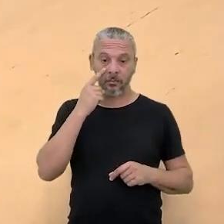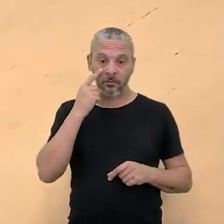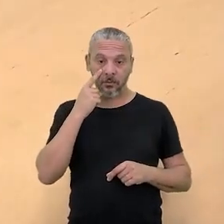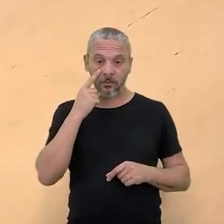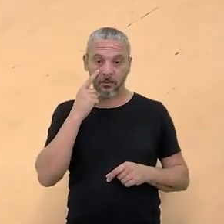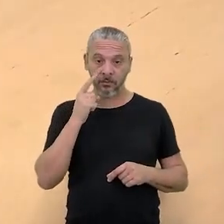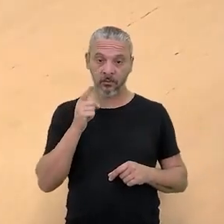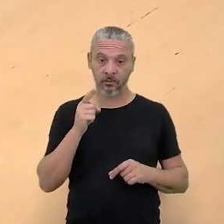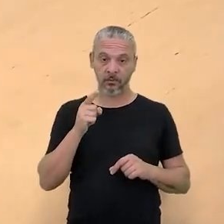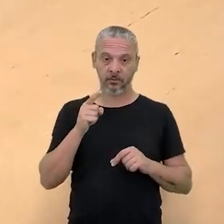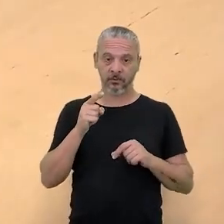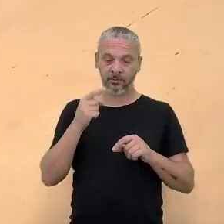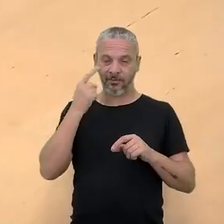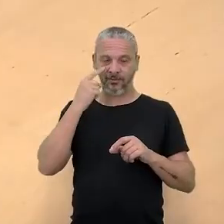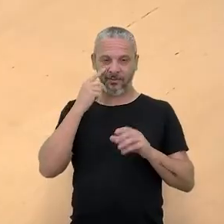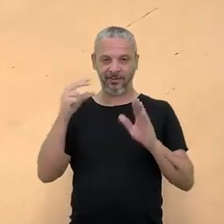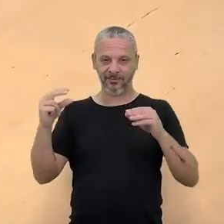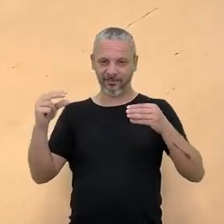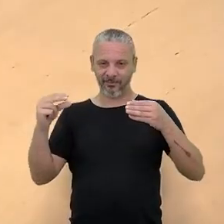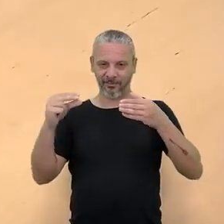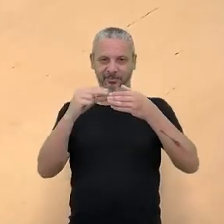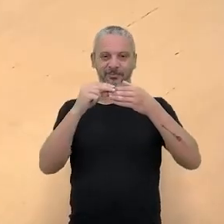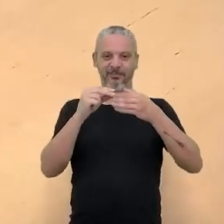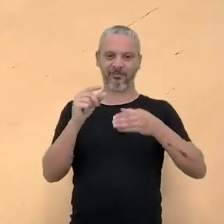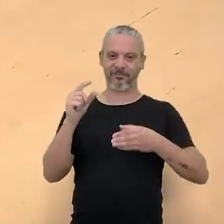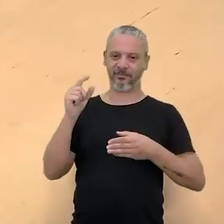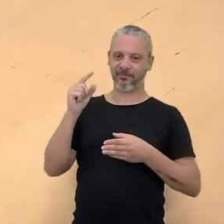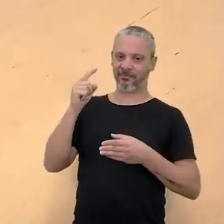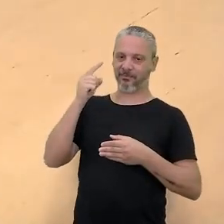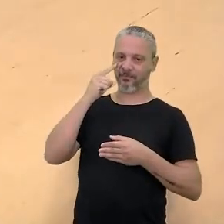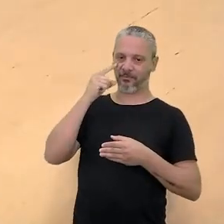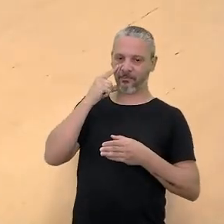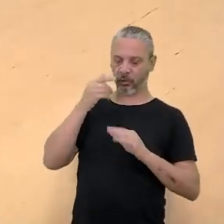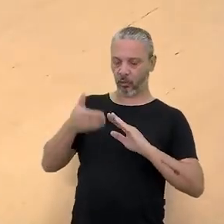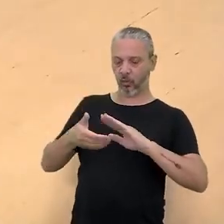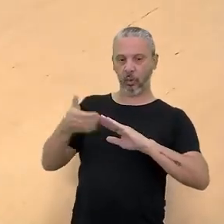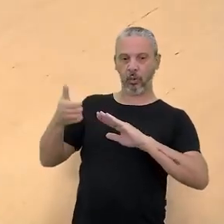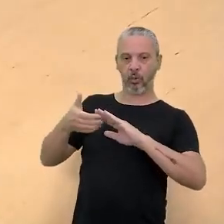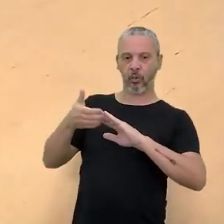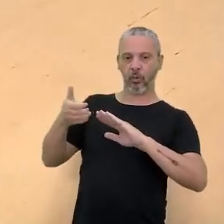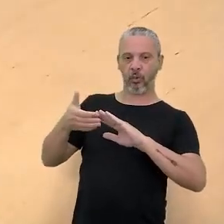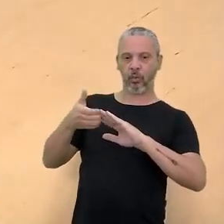vou colocar o meu canudo para